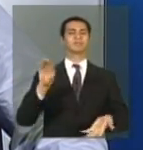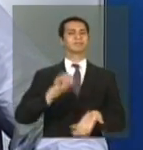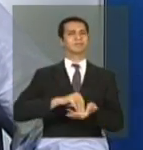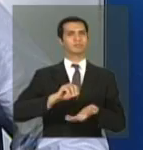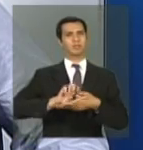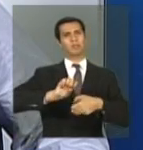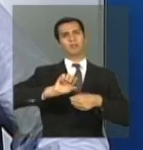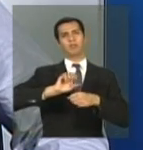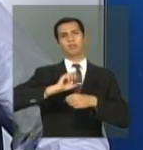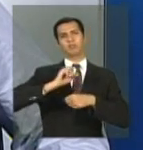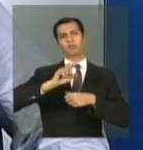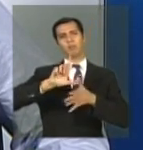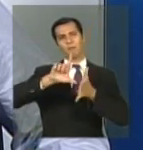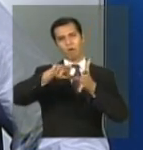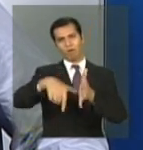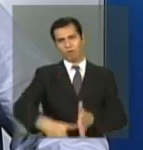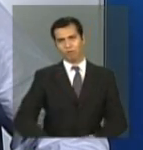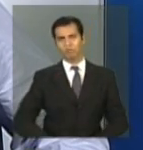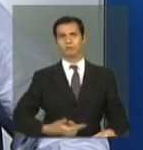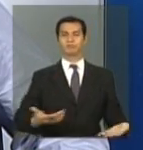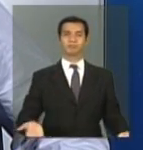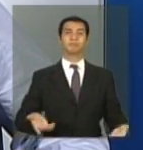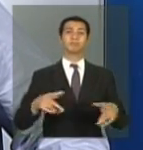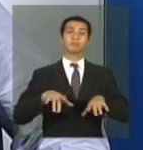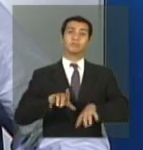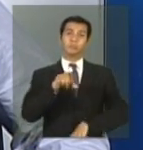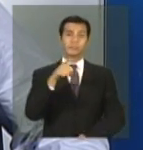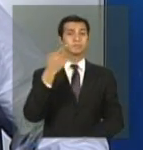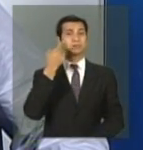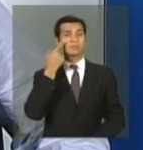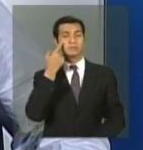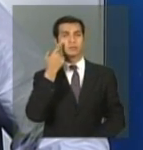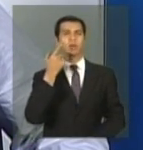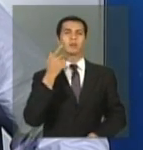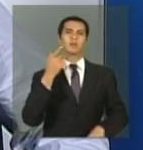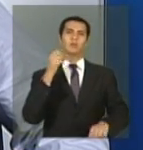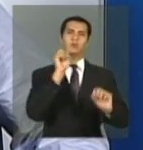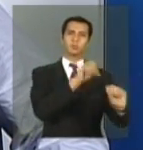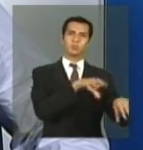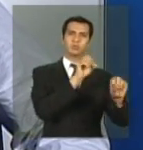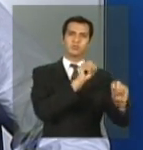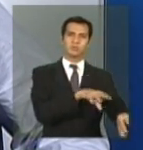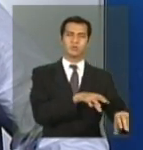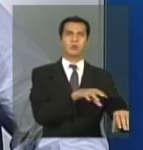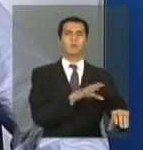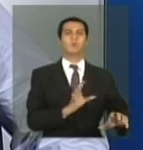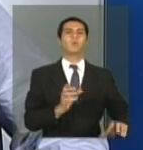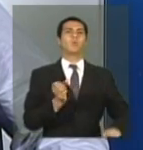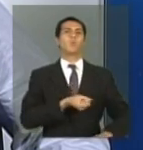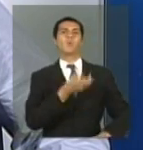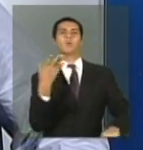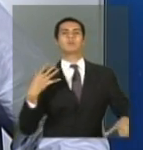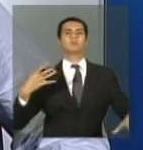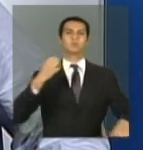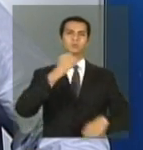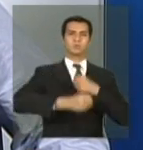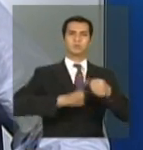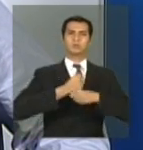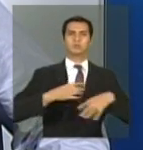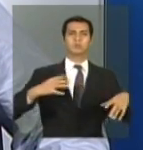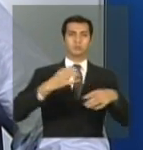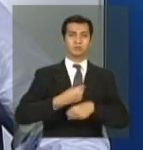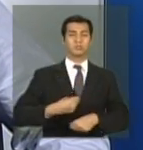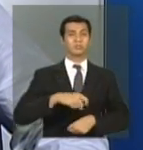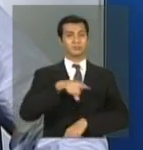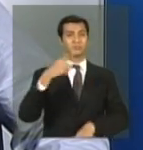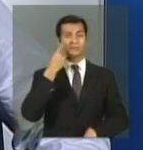né, os estudos. Então, quando você olha para indicadores educacionais como médias de anos de estudo, né, você vai ver que eles ainda estão atrás